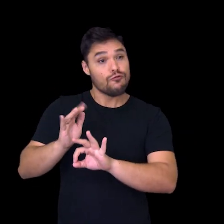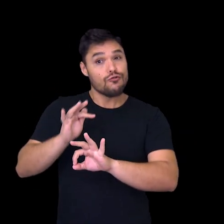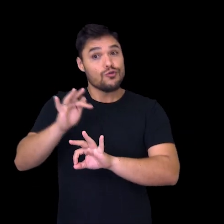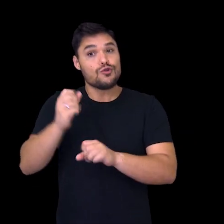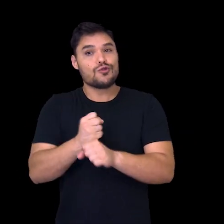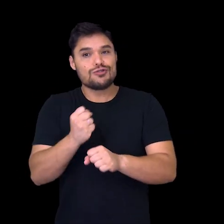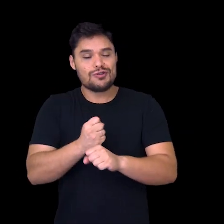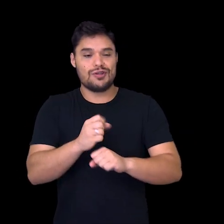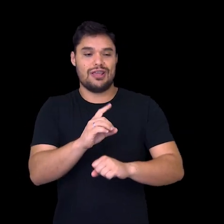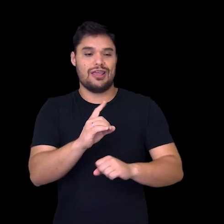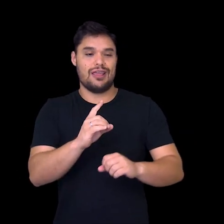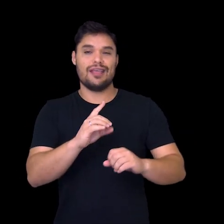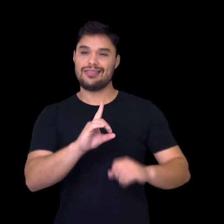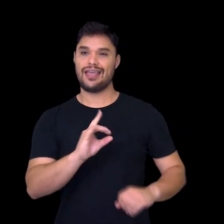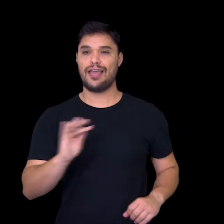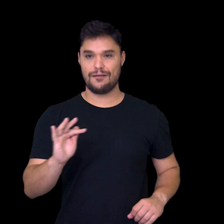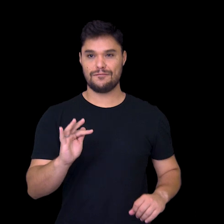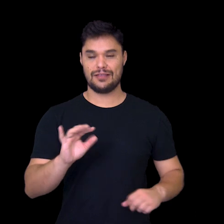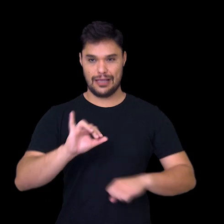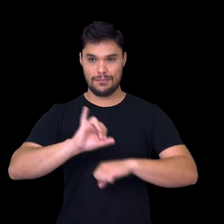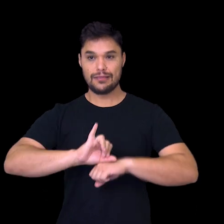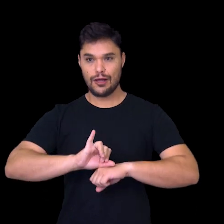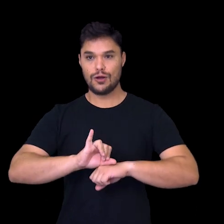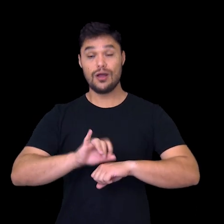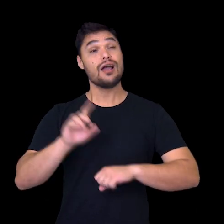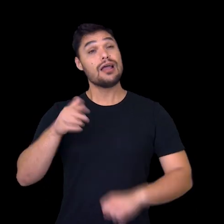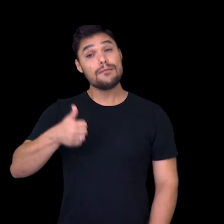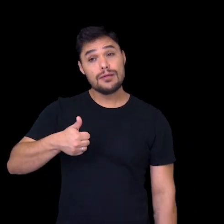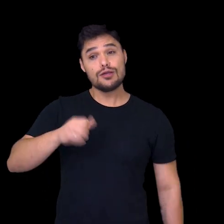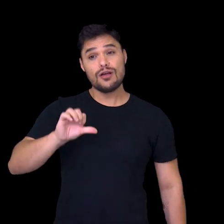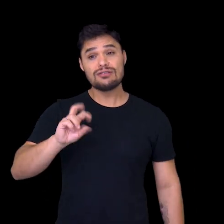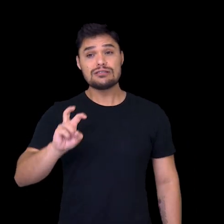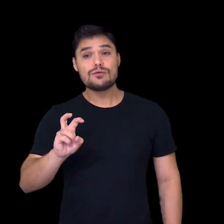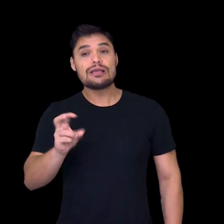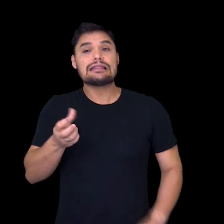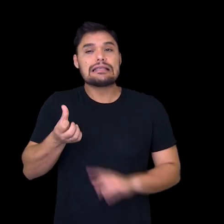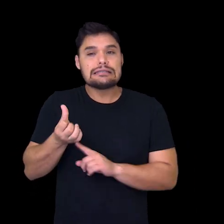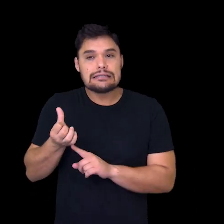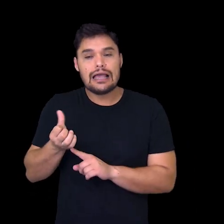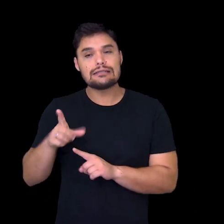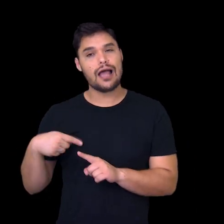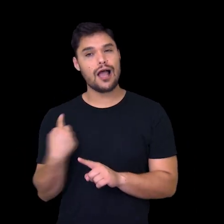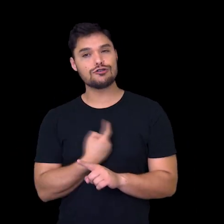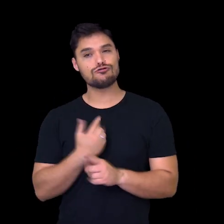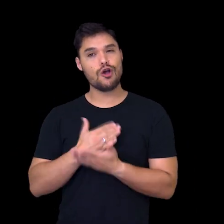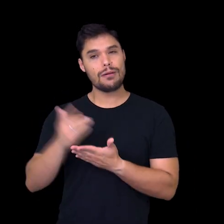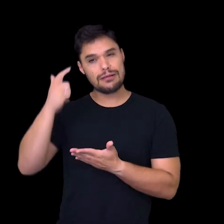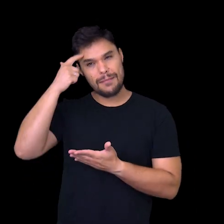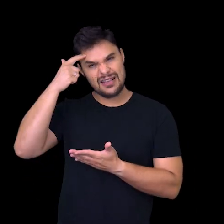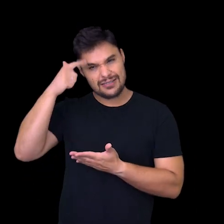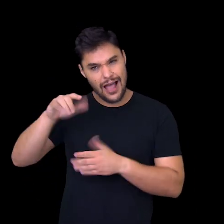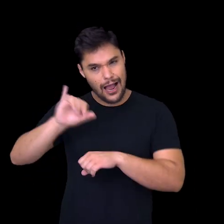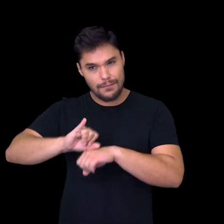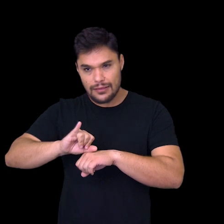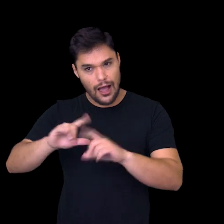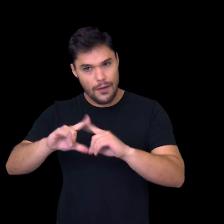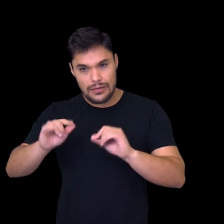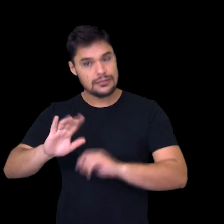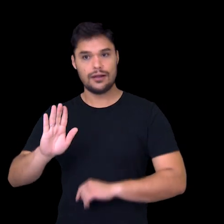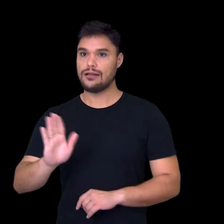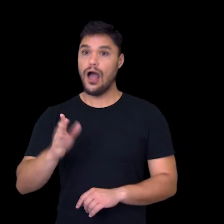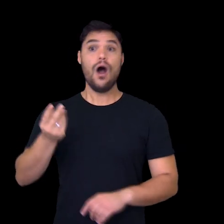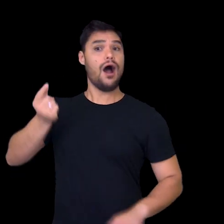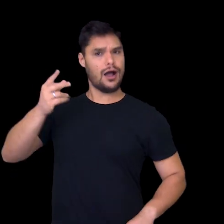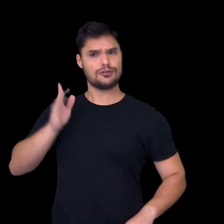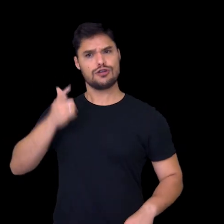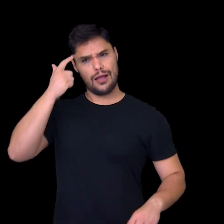capital. Então, isso desconstrói, inclusive, a ideia de que é lá em 1956 que a gente começa a pensar sobre isso. Para